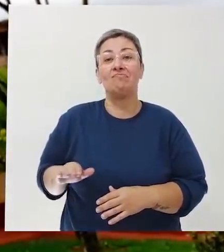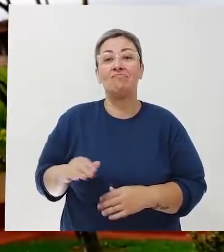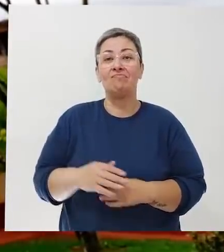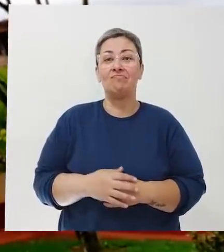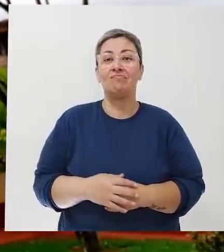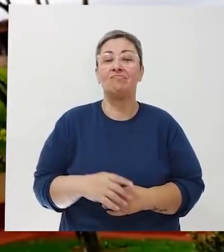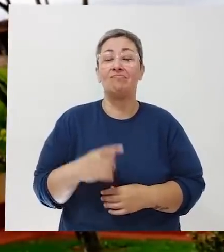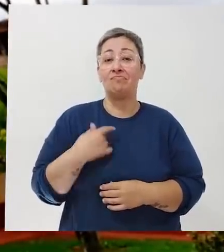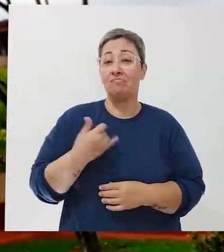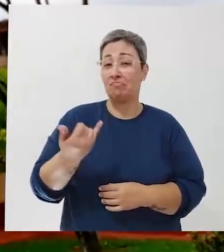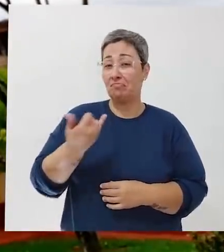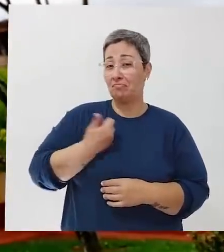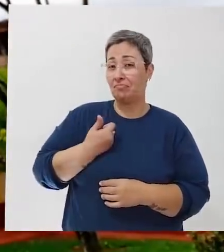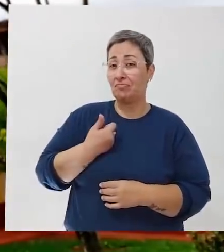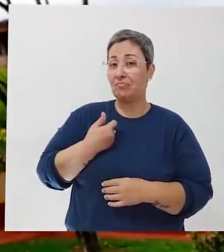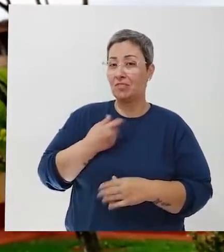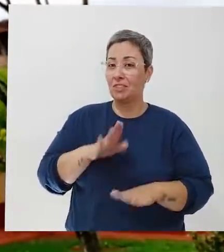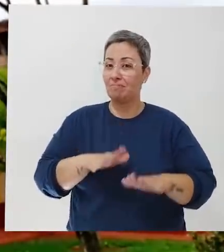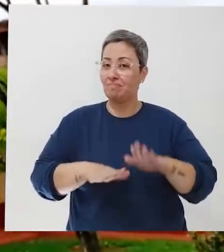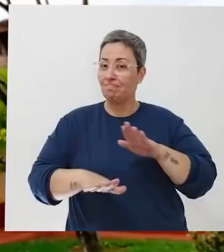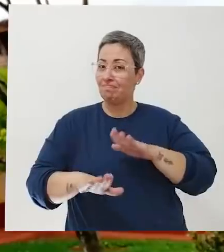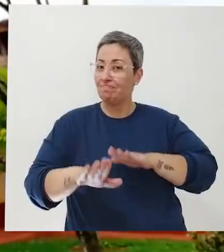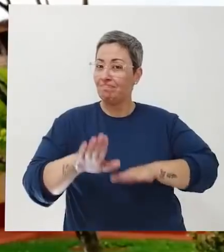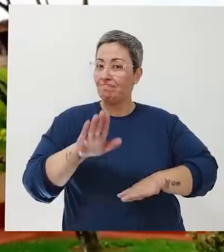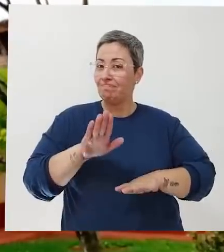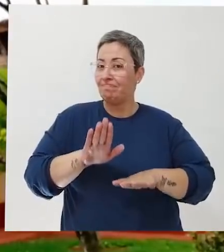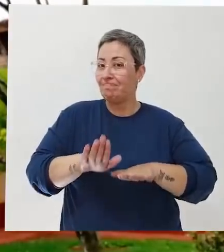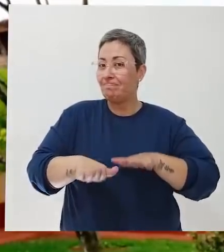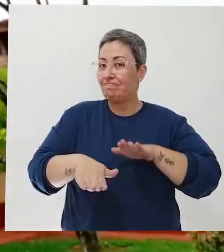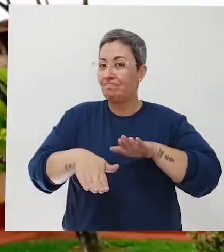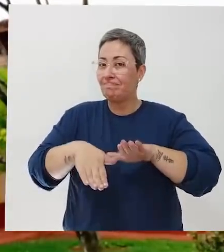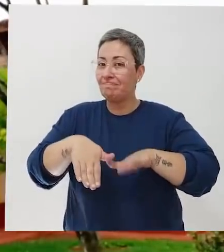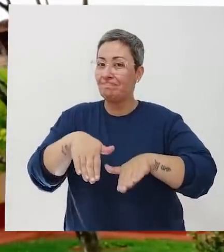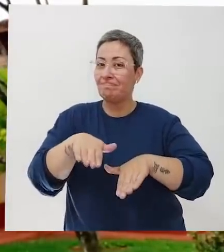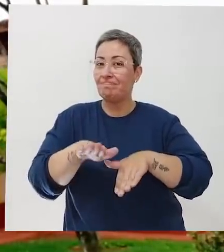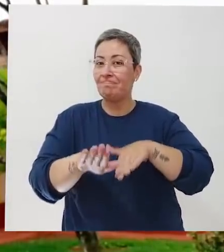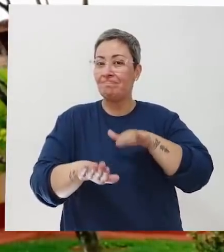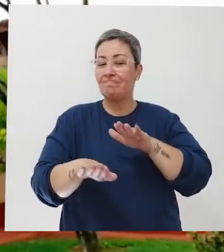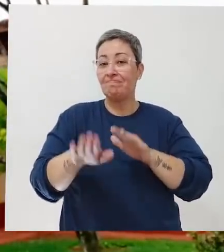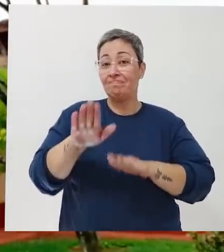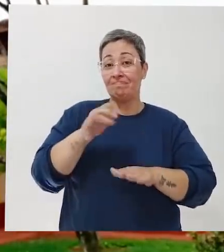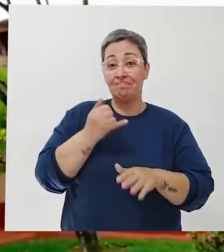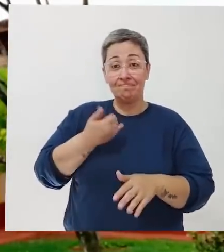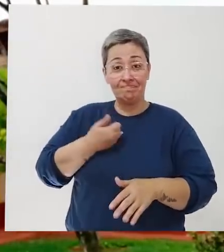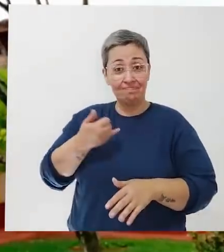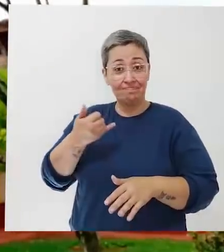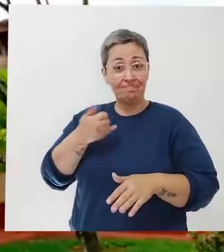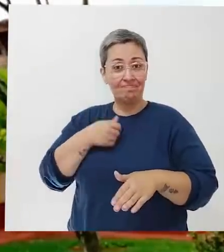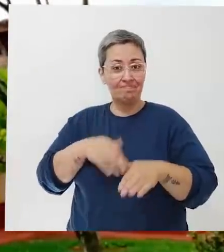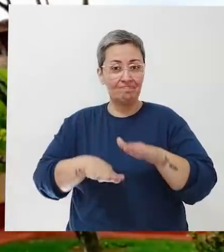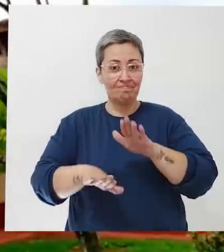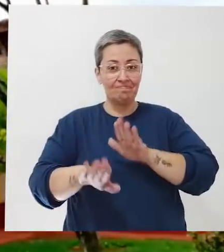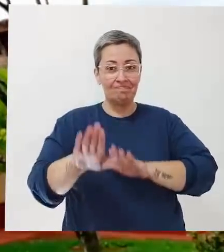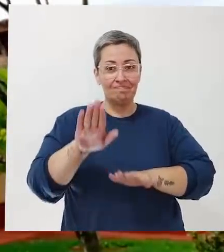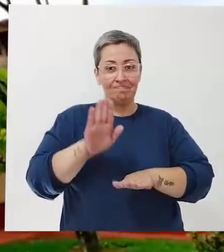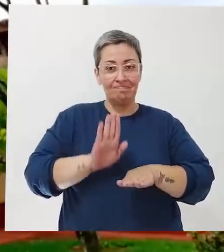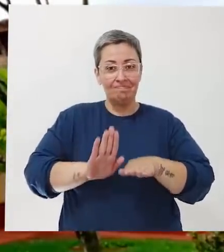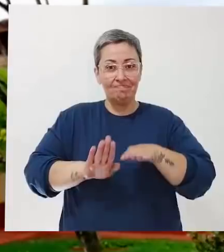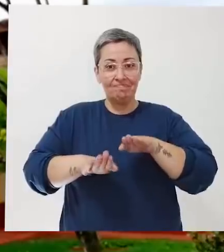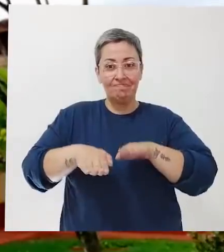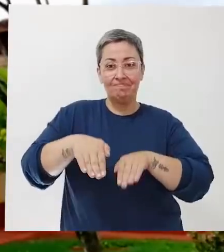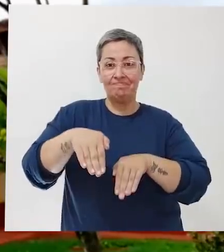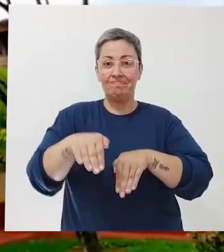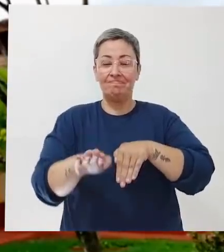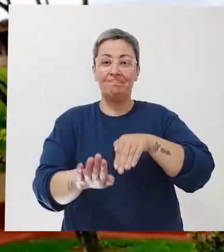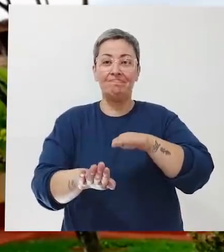lá, pequenininha. Alguém me avisou pra pisar nesse chão devagarinho. Alguém me avisou pra